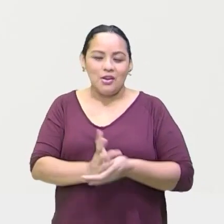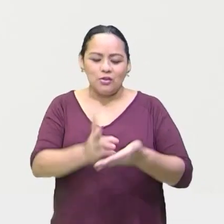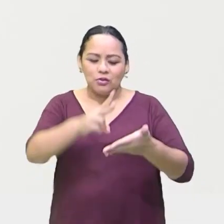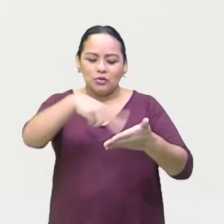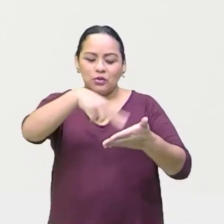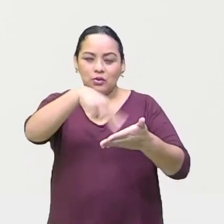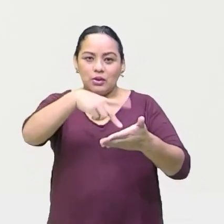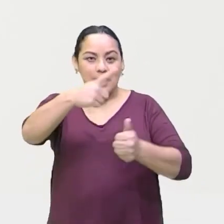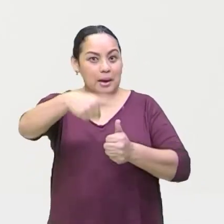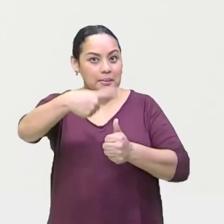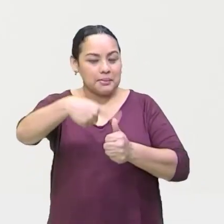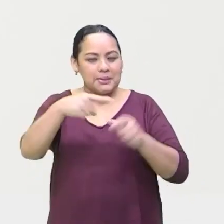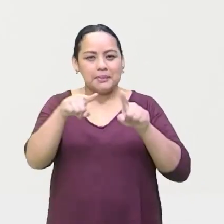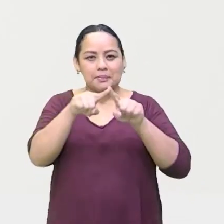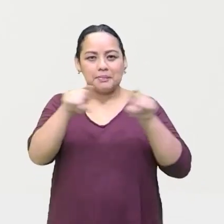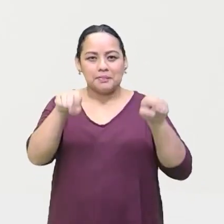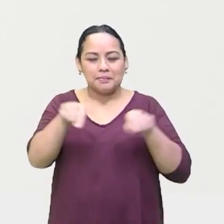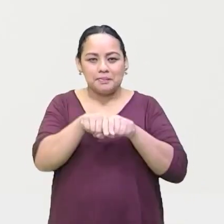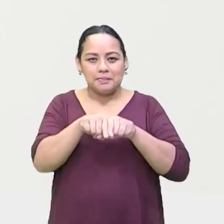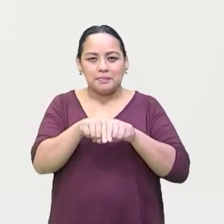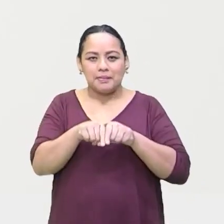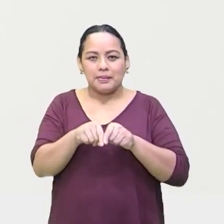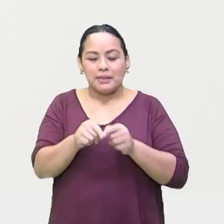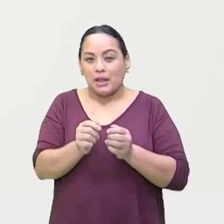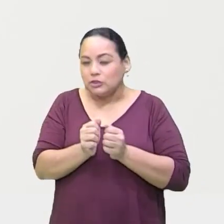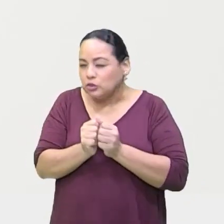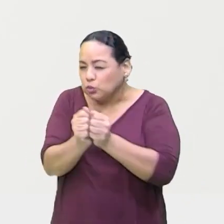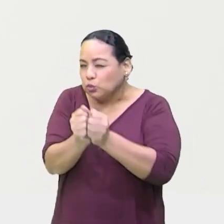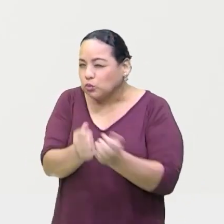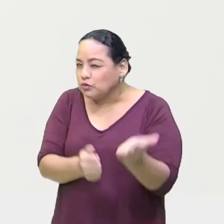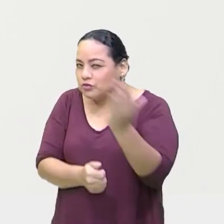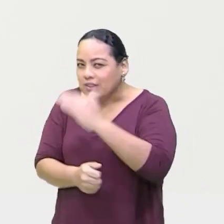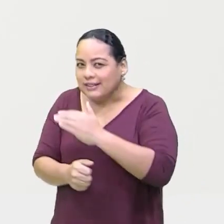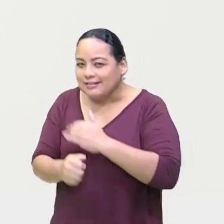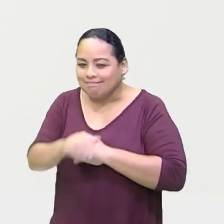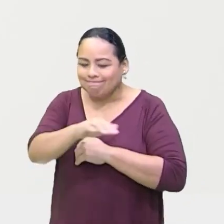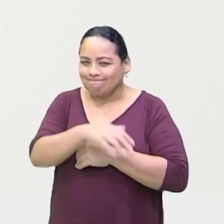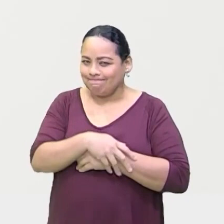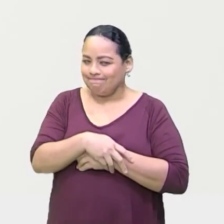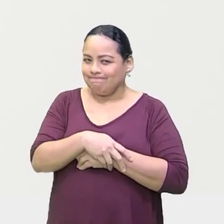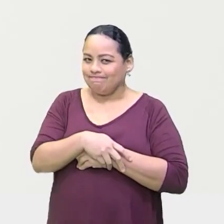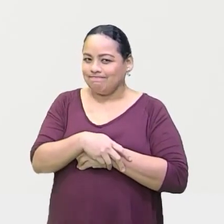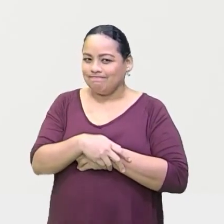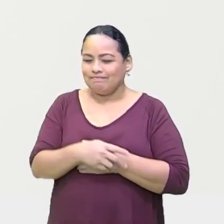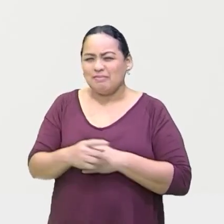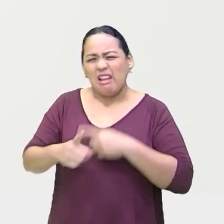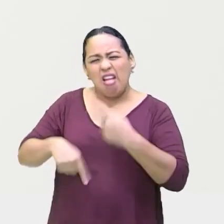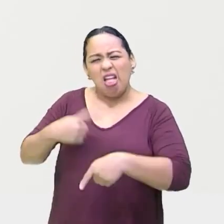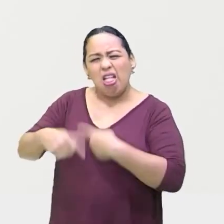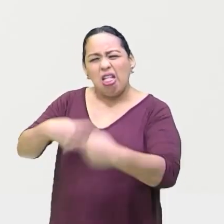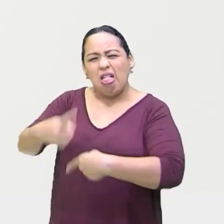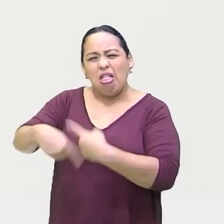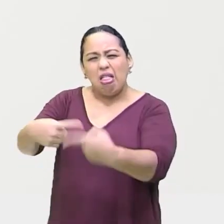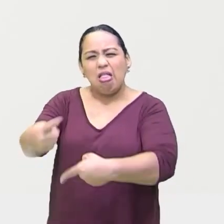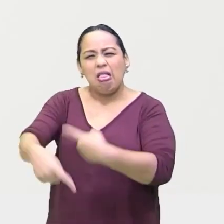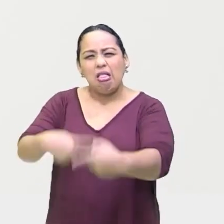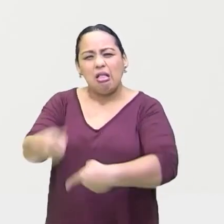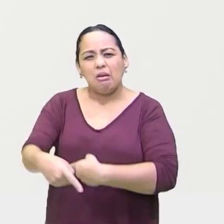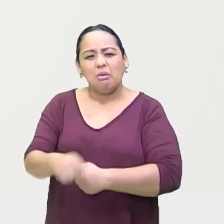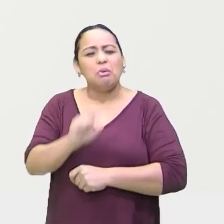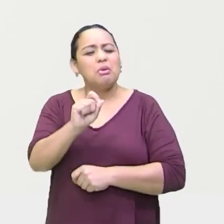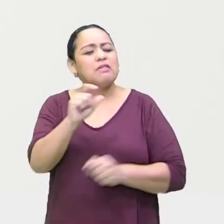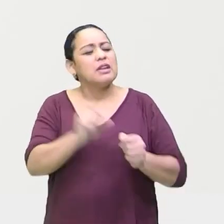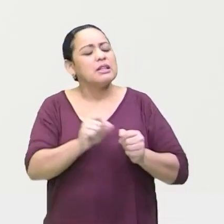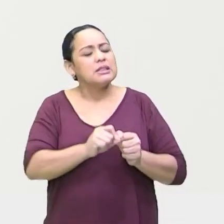ó, esta primeira aqui. Tente me acompanhar, crianças, olha só. Enrolão, o que você está fazendo